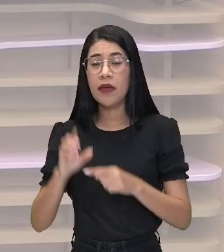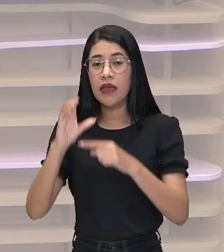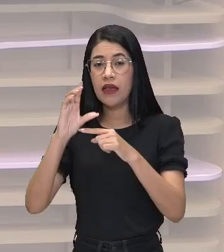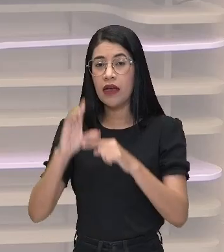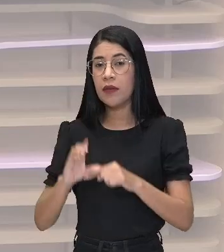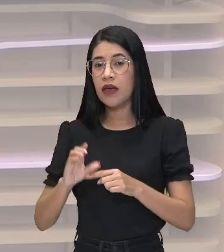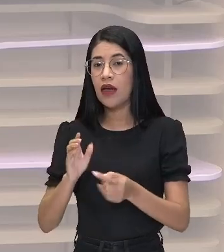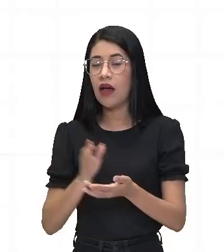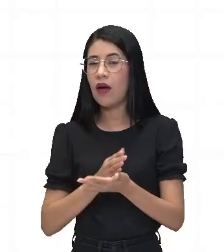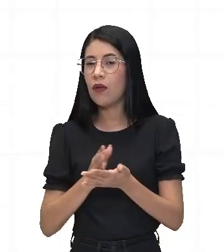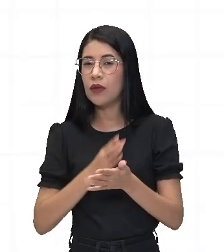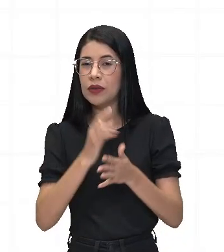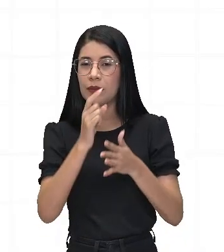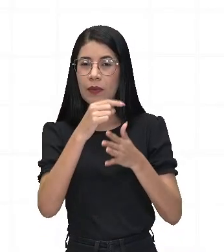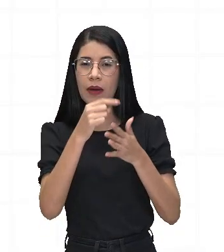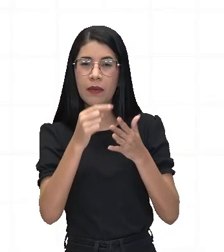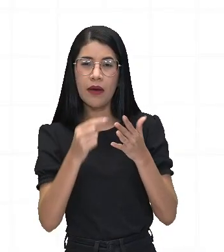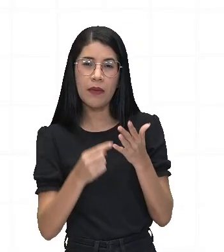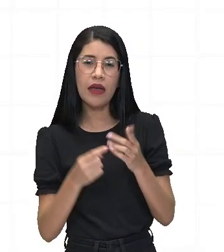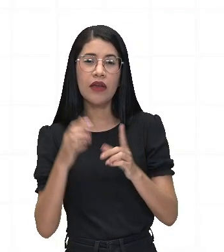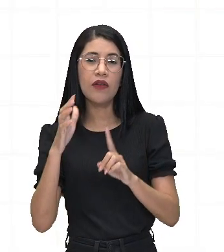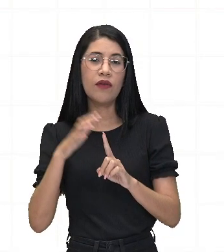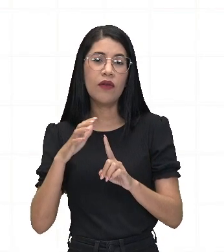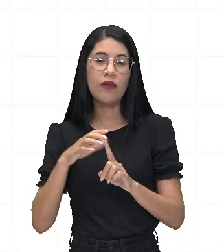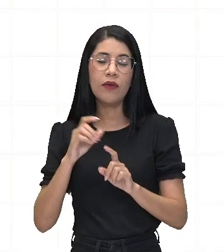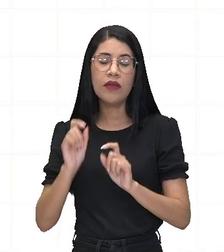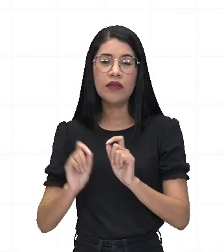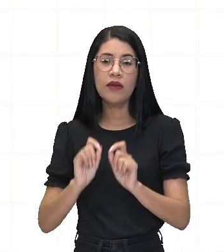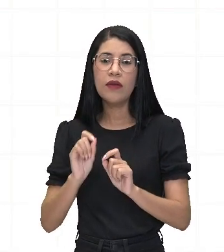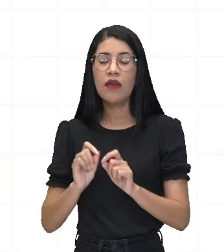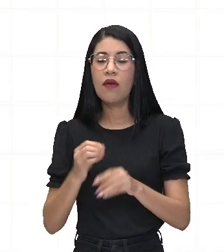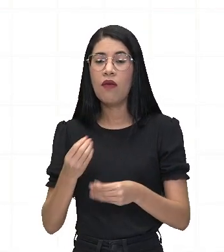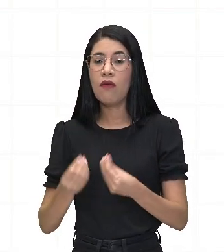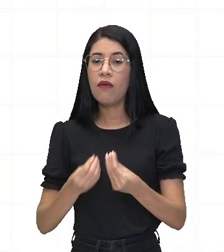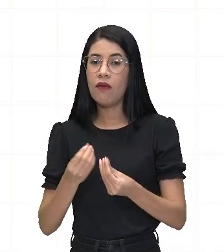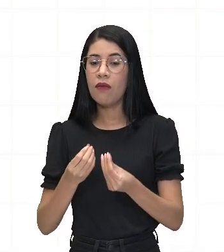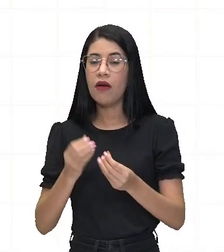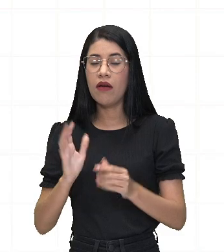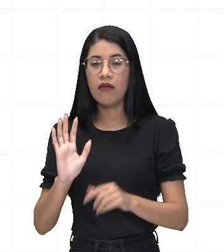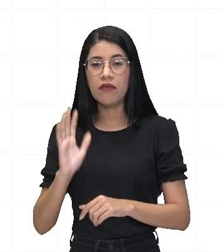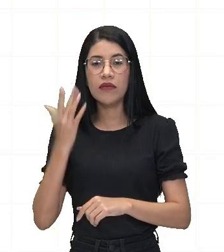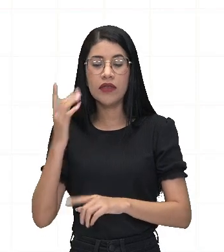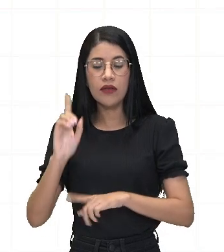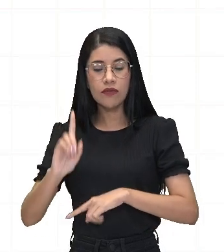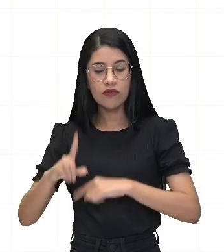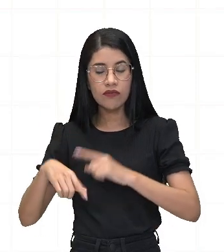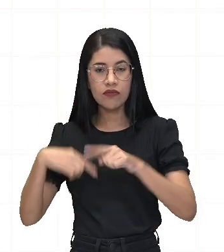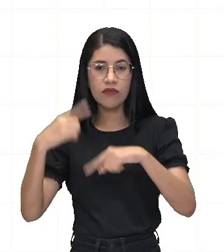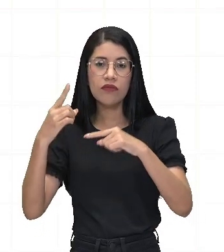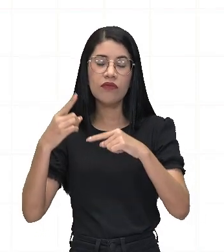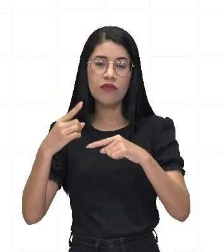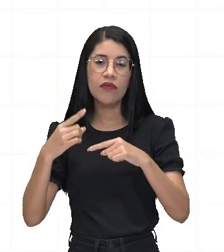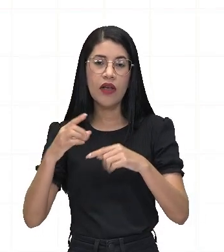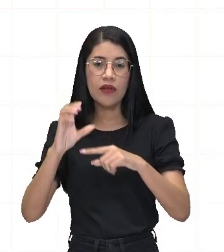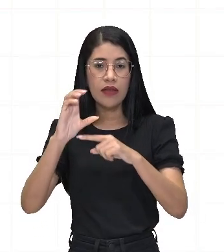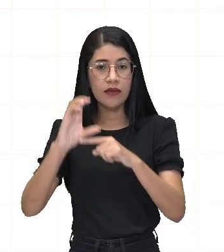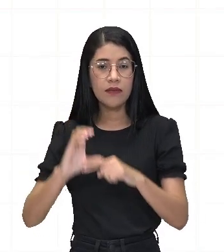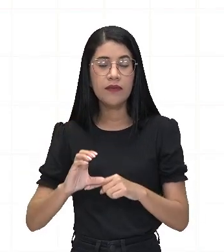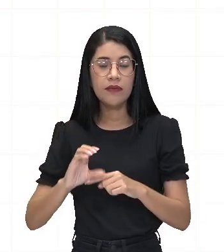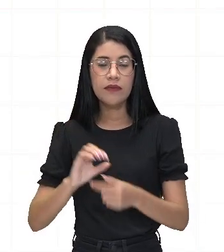alguns fatores que vão influenciar, olha, aí no sucesso dessas capitanias, né?